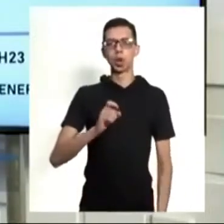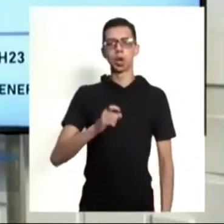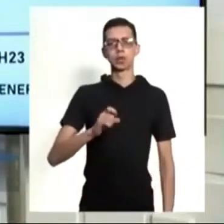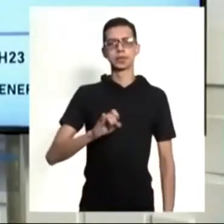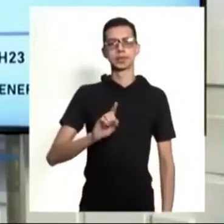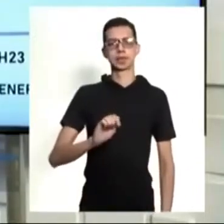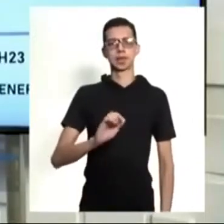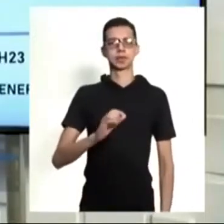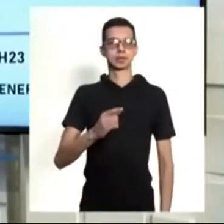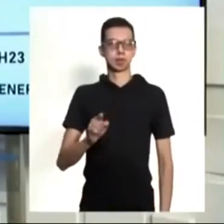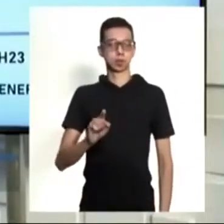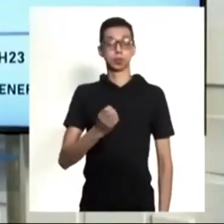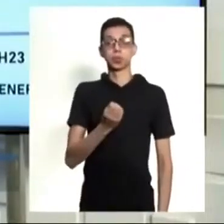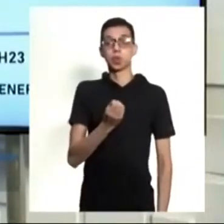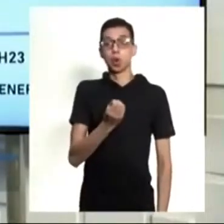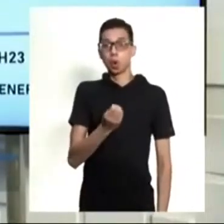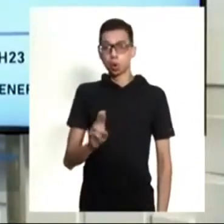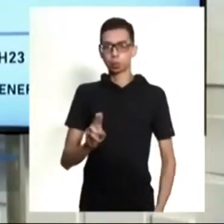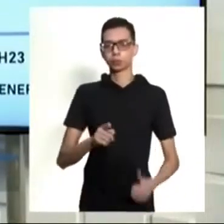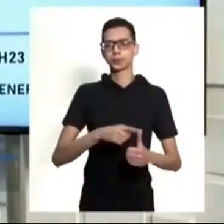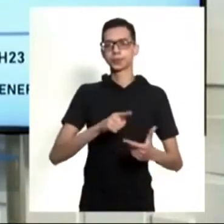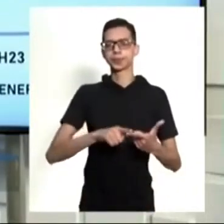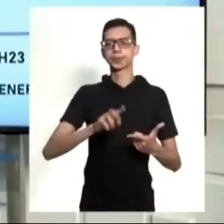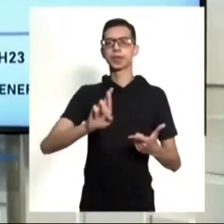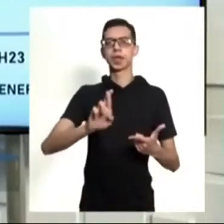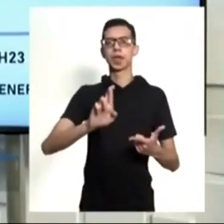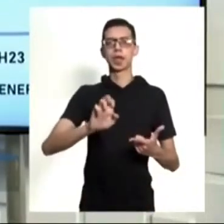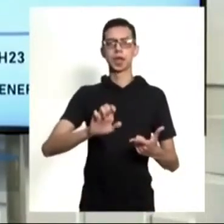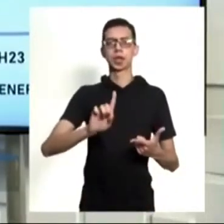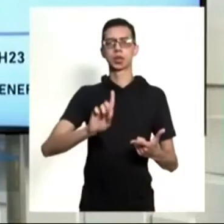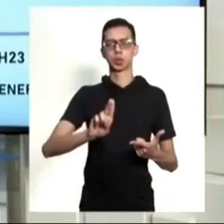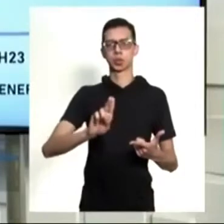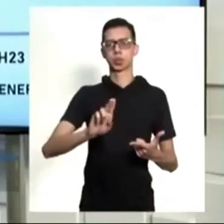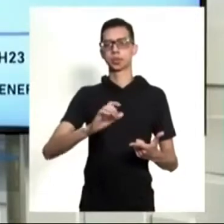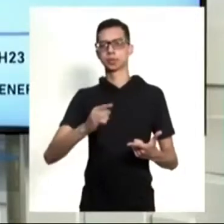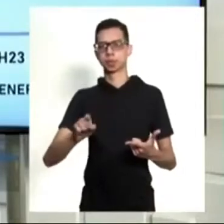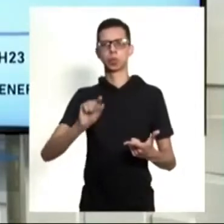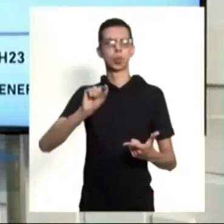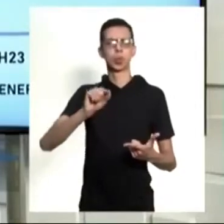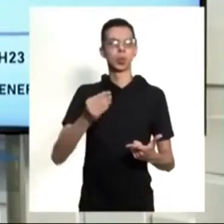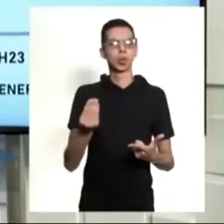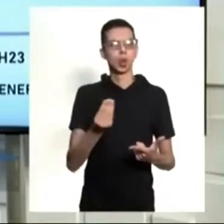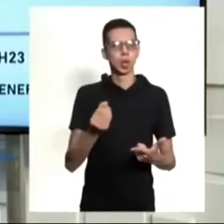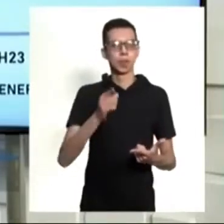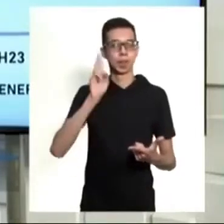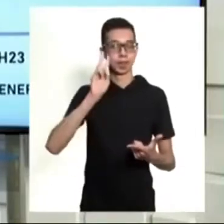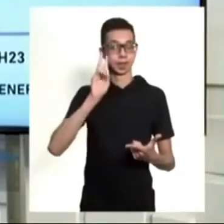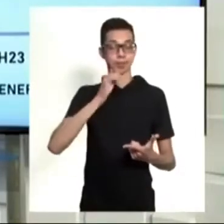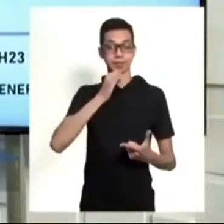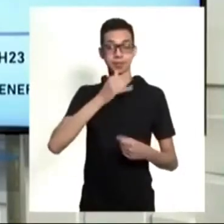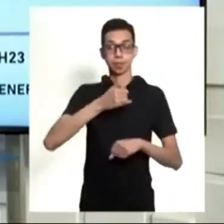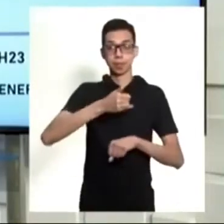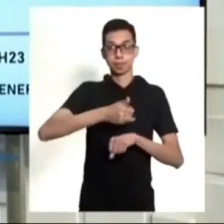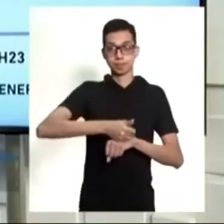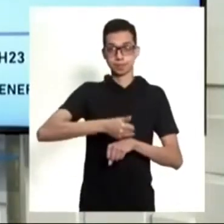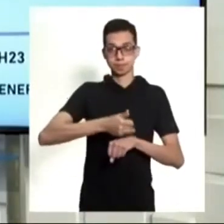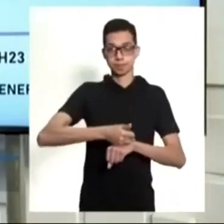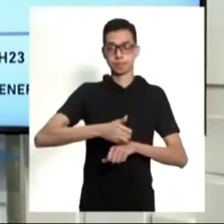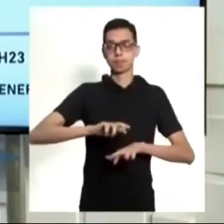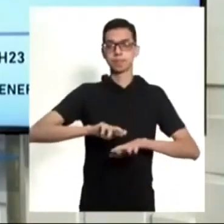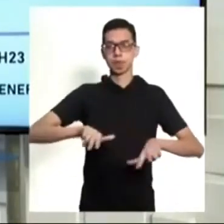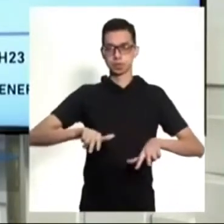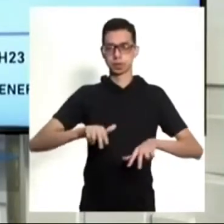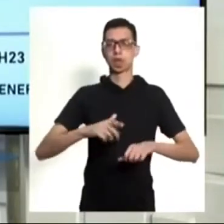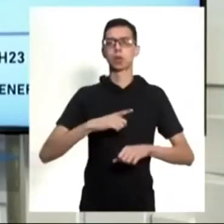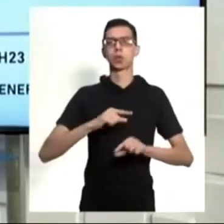sofrer redução. Você fala, como é que funciona isso, Renner? Bom, é importante você lembrar que o elemento, um metalzinho que sofre, por exemplo, uma redução,